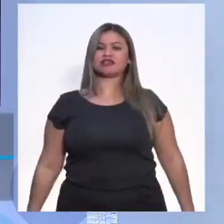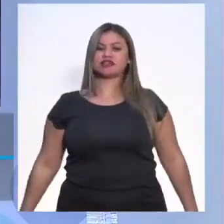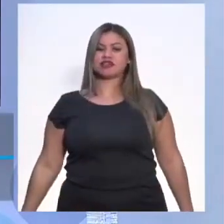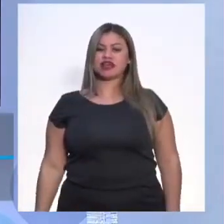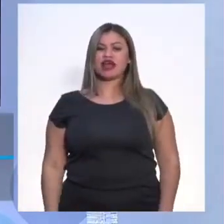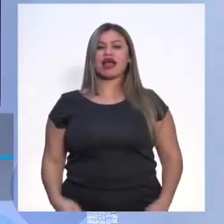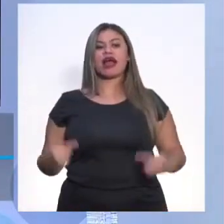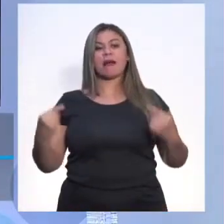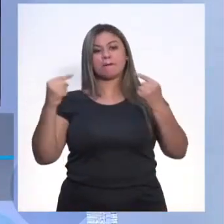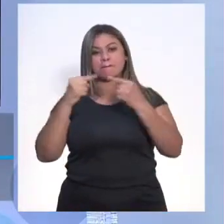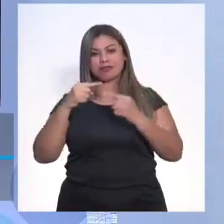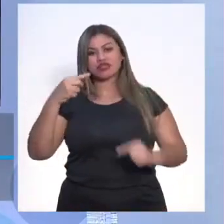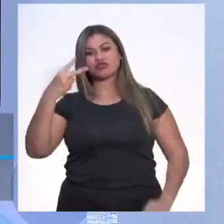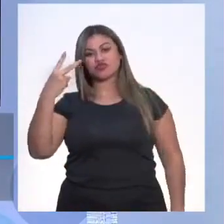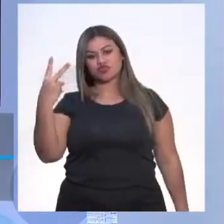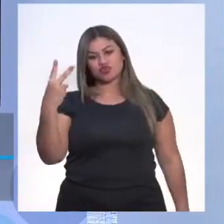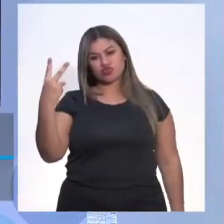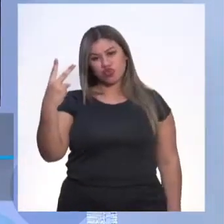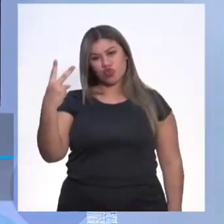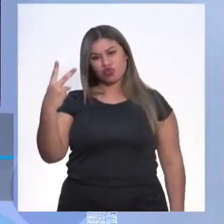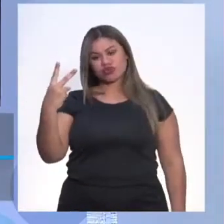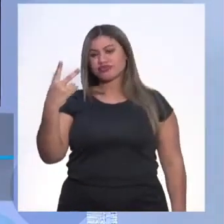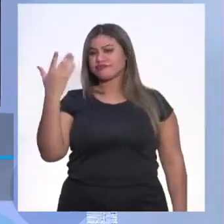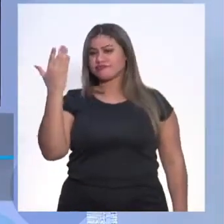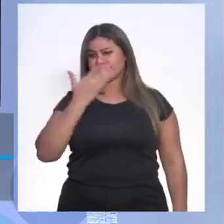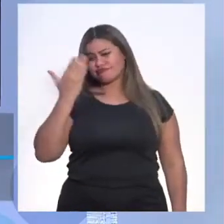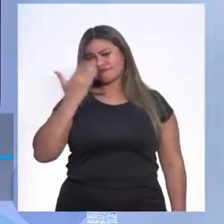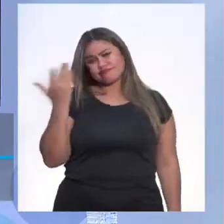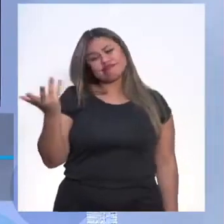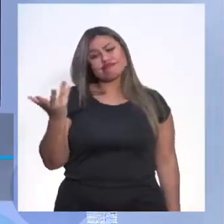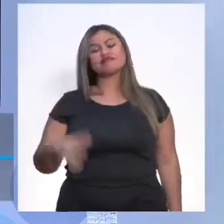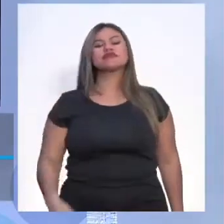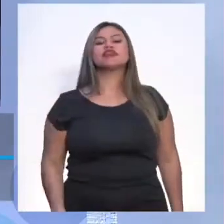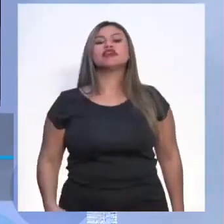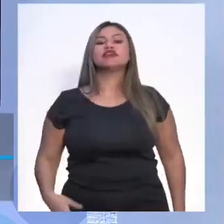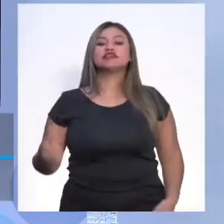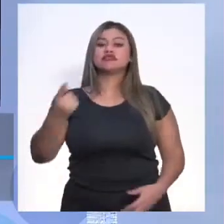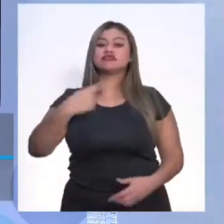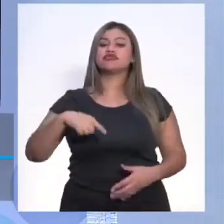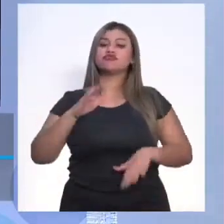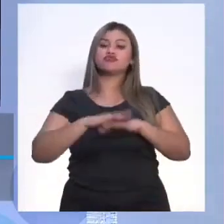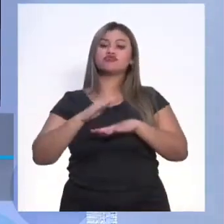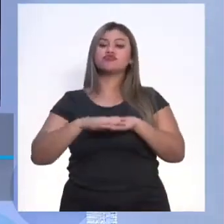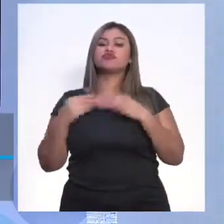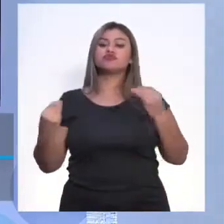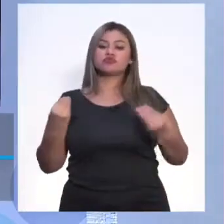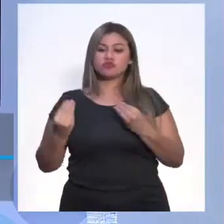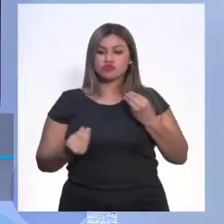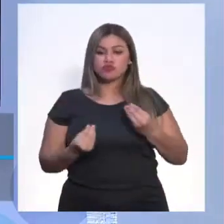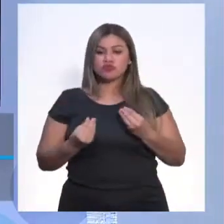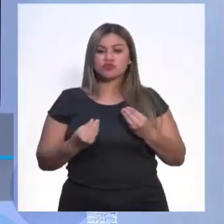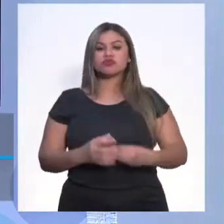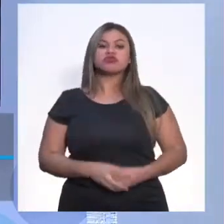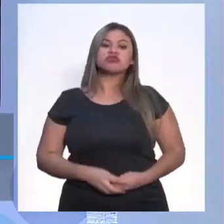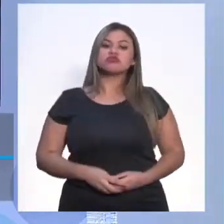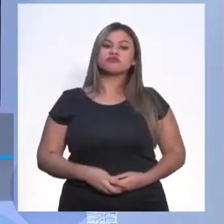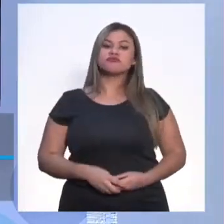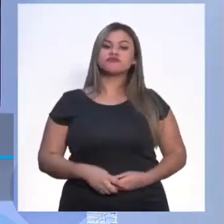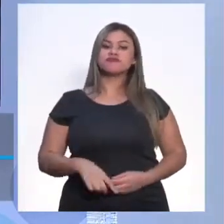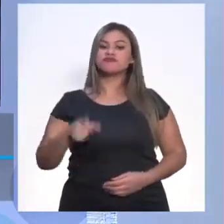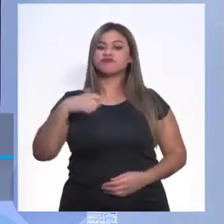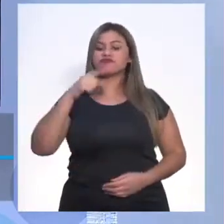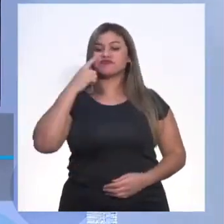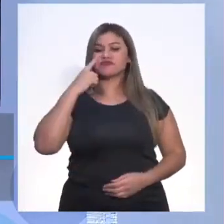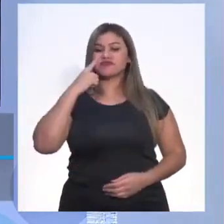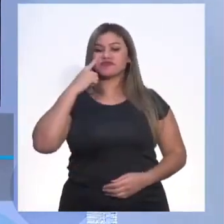Aqui é um número 2 invisível. Então, o que a gente faz? A gente vem na